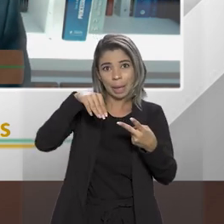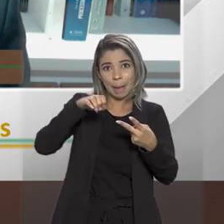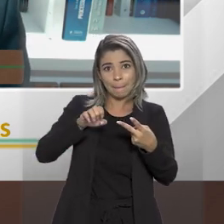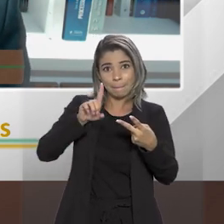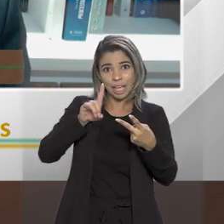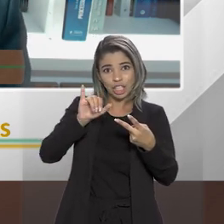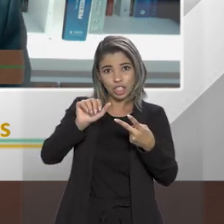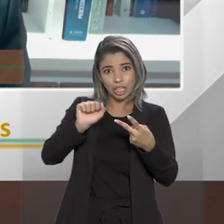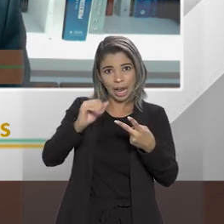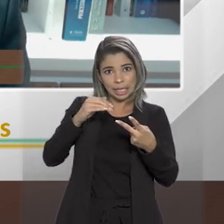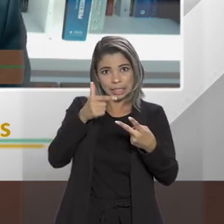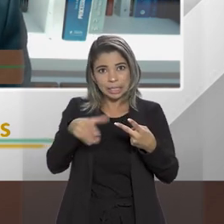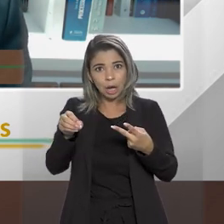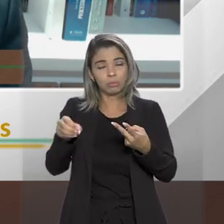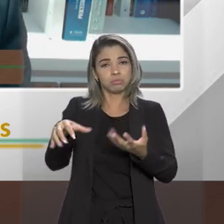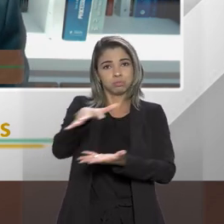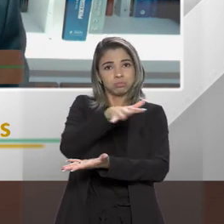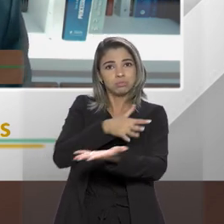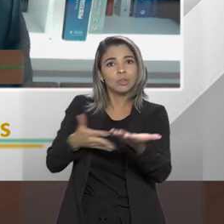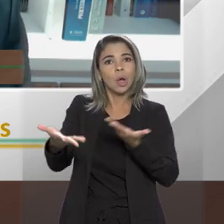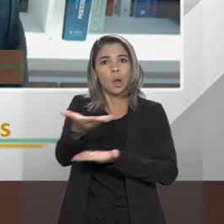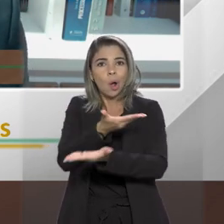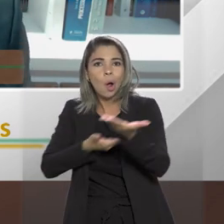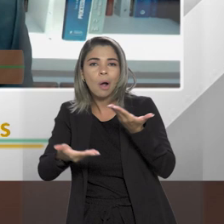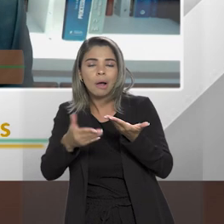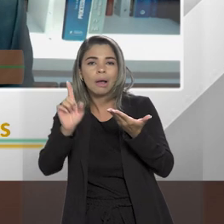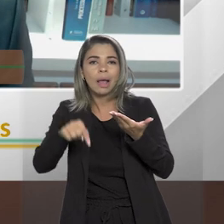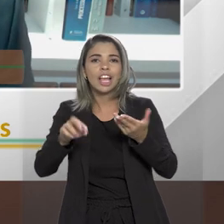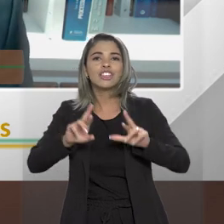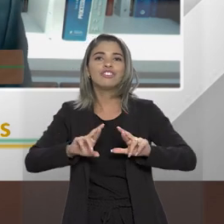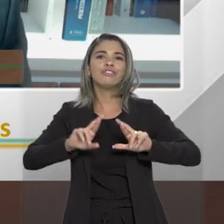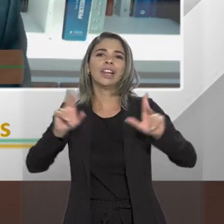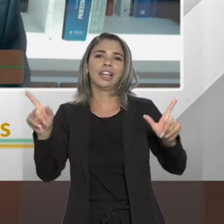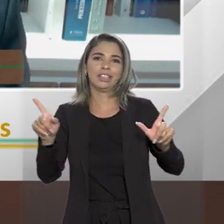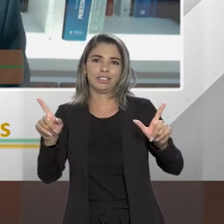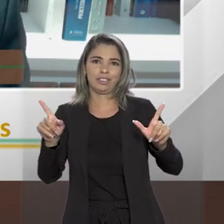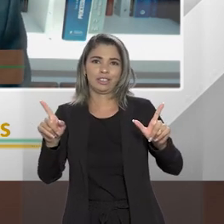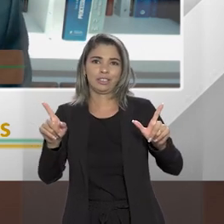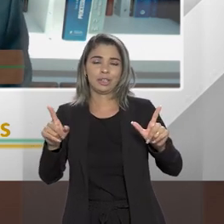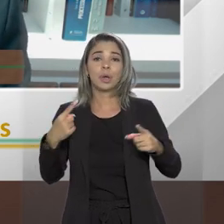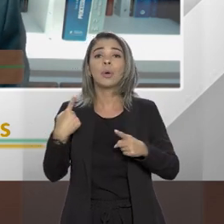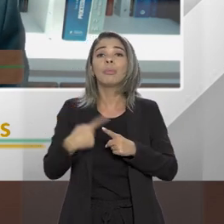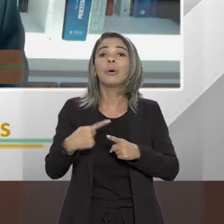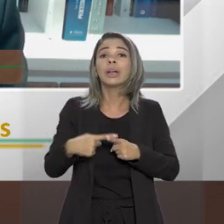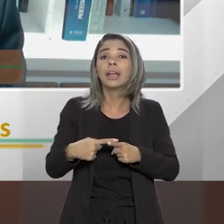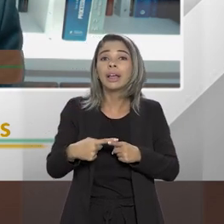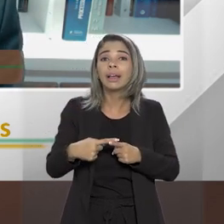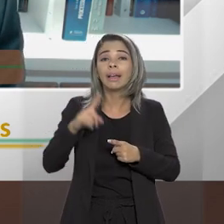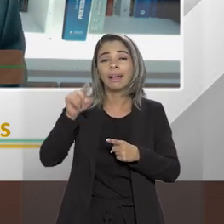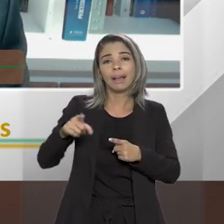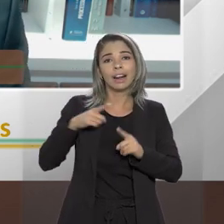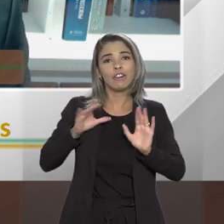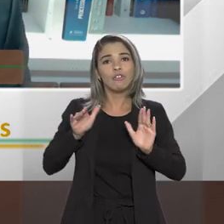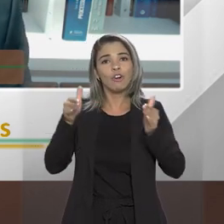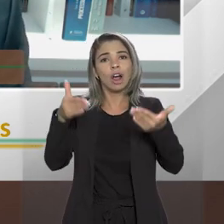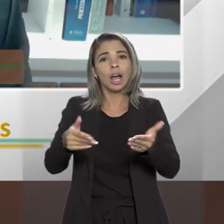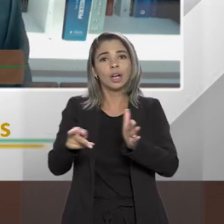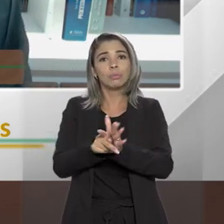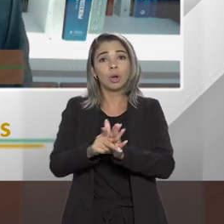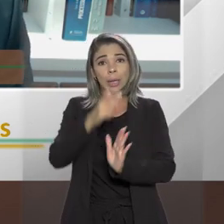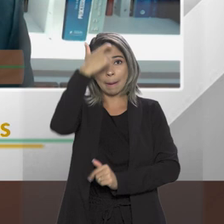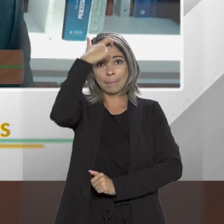uma forma de autocomposição, ela é diferente da conciliação porque ela trabalha com a figura do